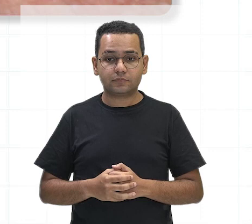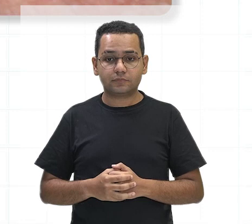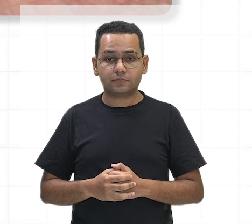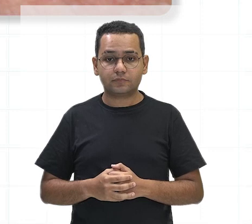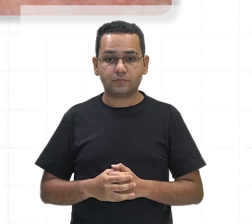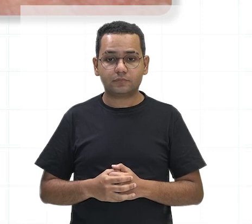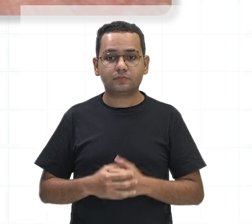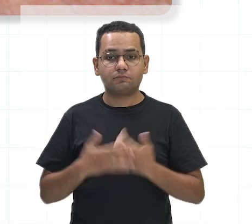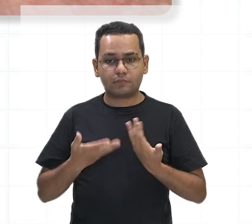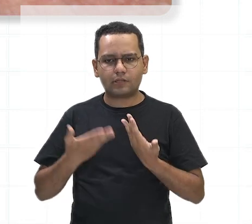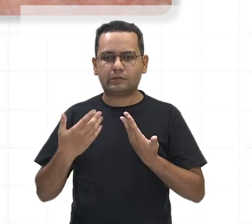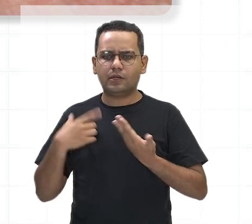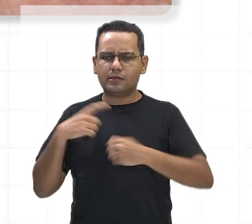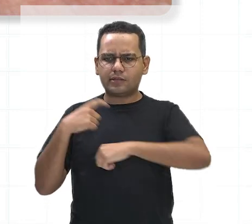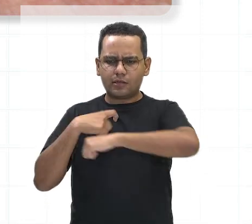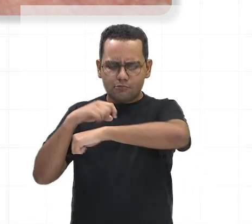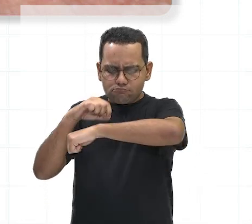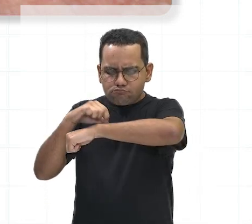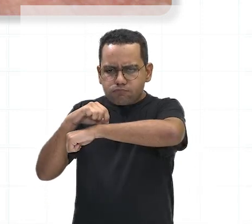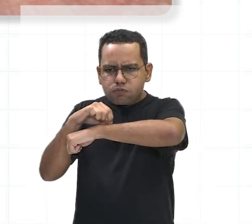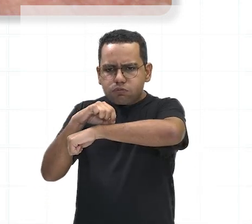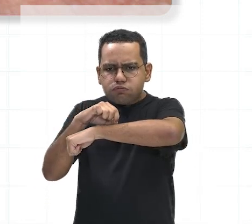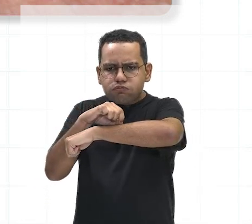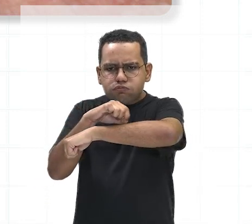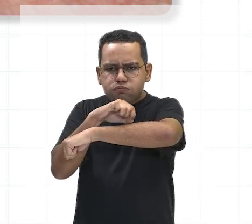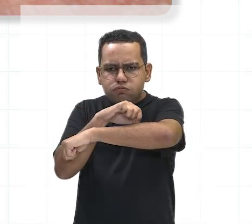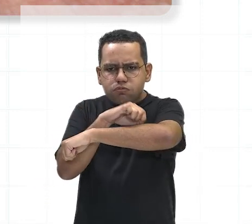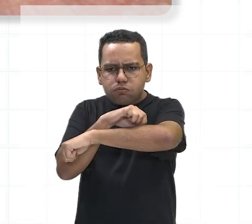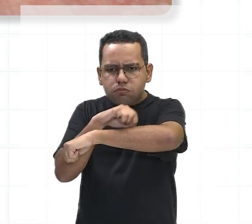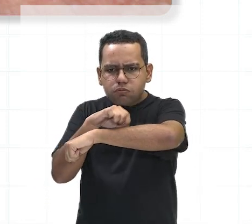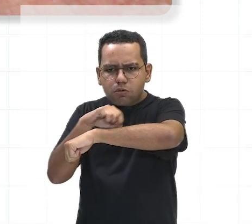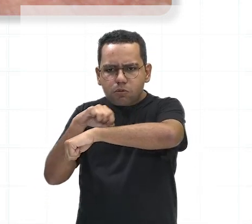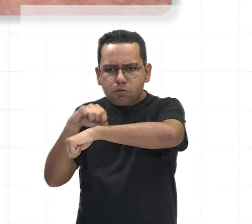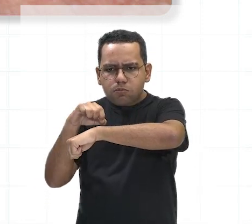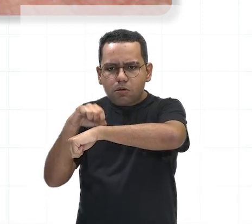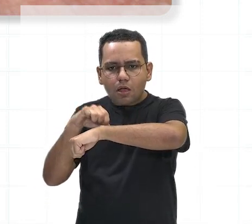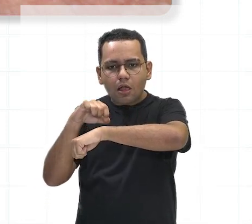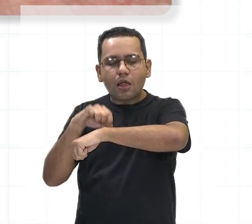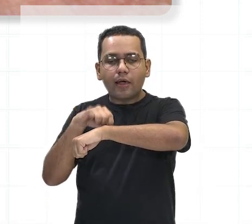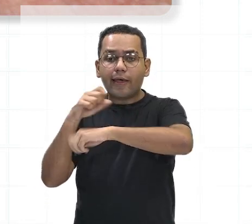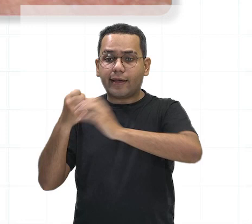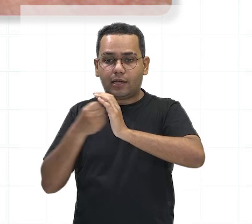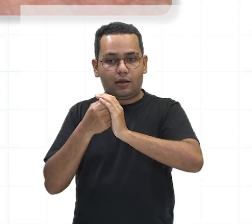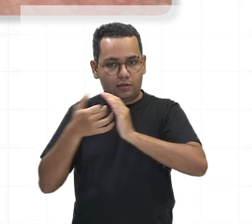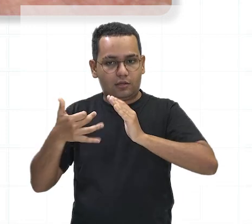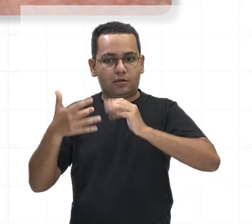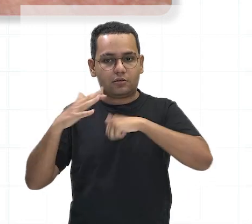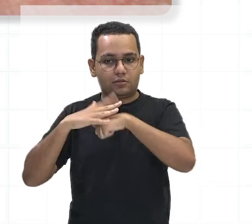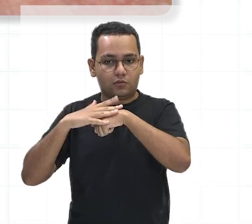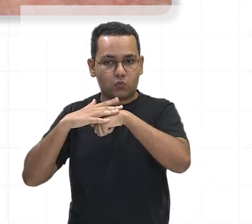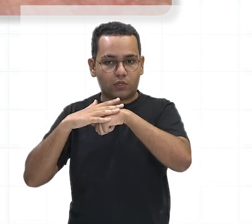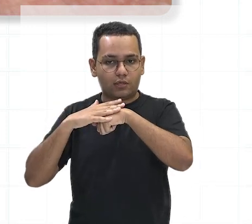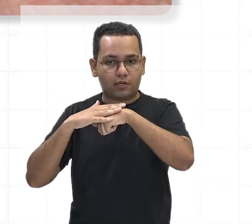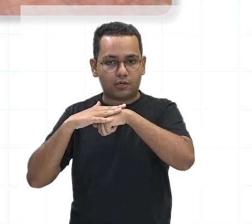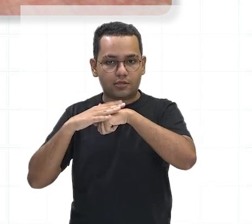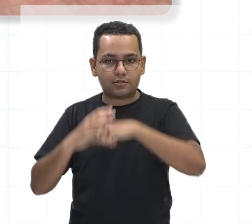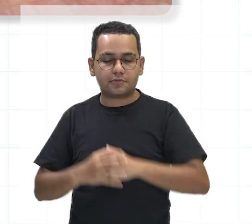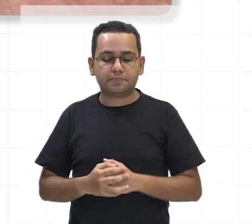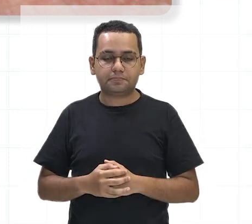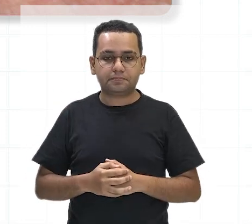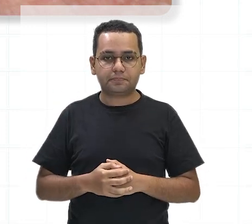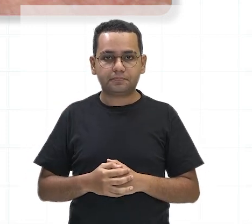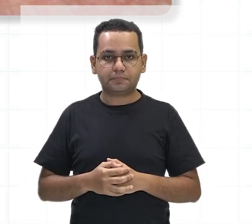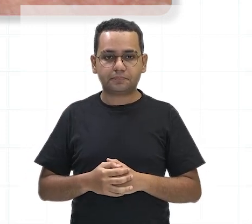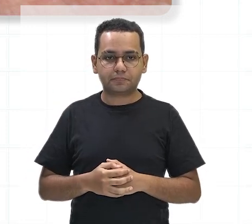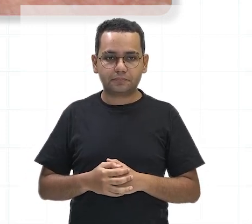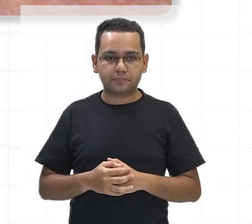que nós falamos dessas feridas, né, dessas erupções ali cutâneas que são características da leishmaniose, que estão presentes ali na pele